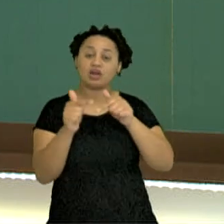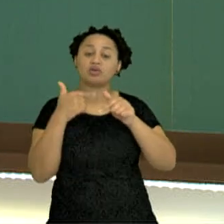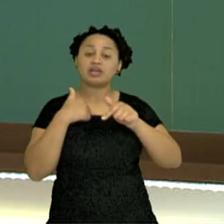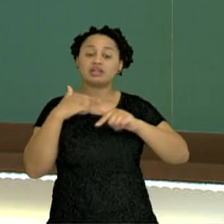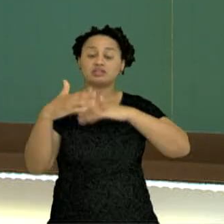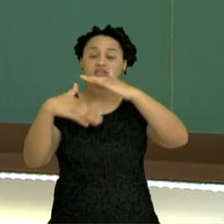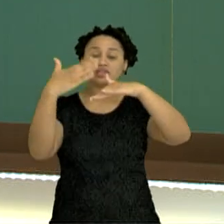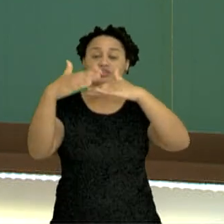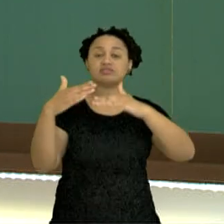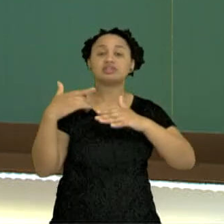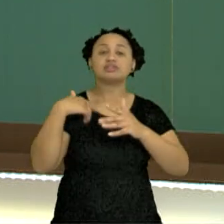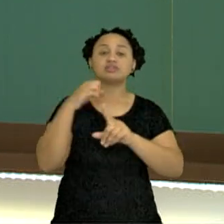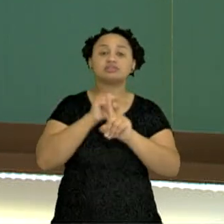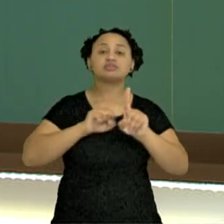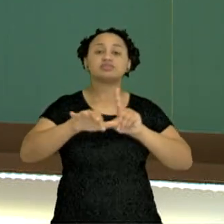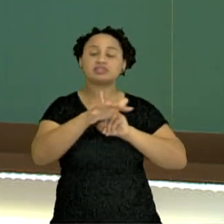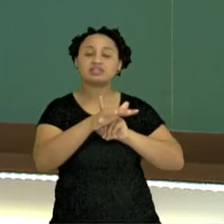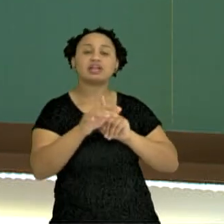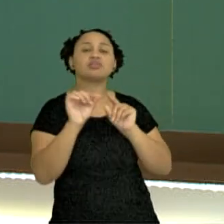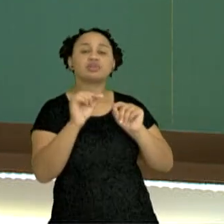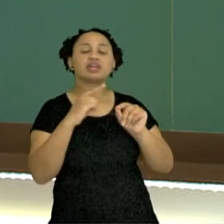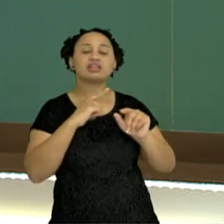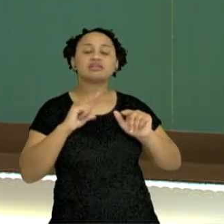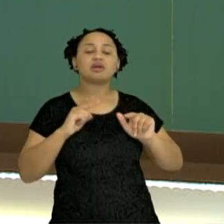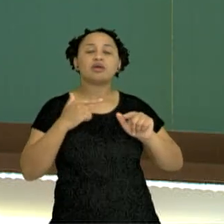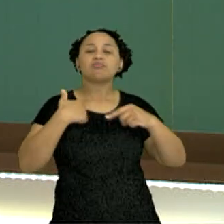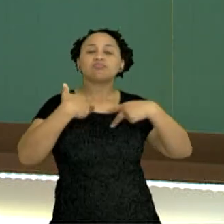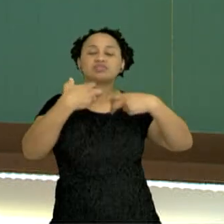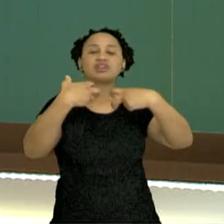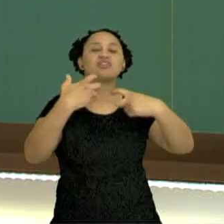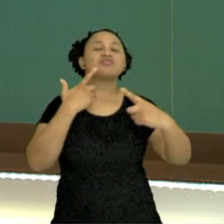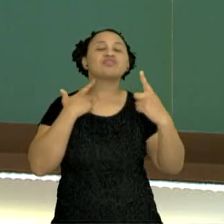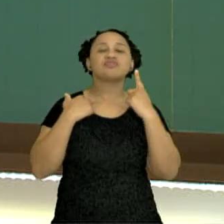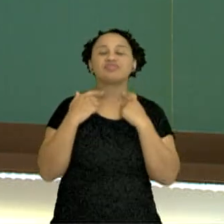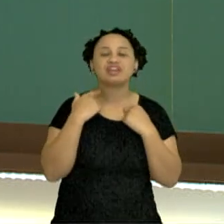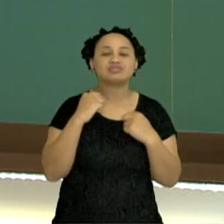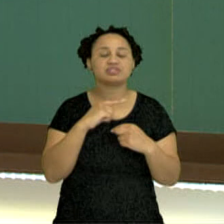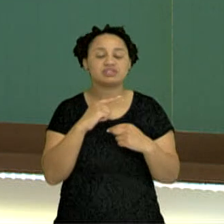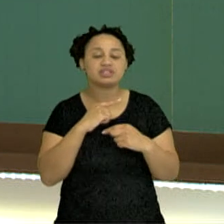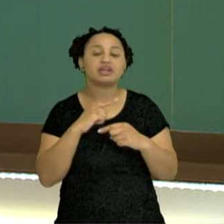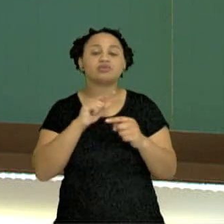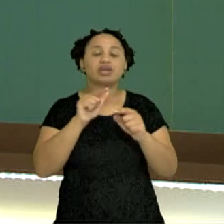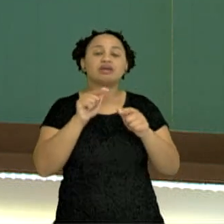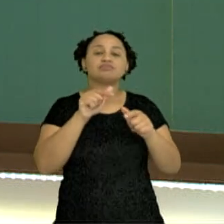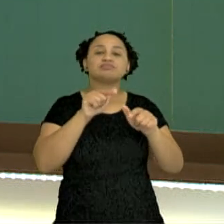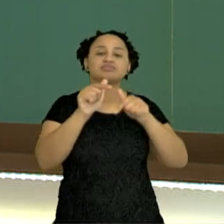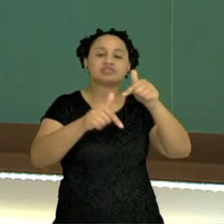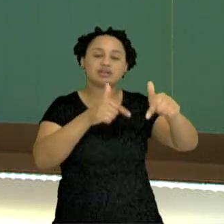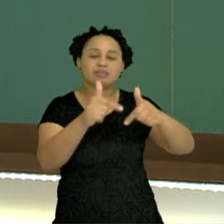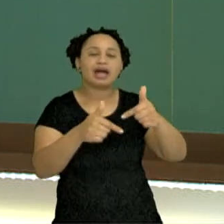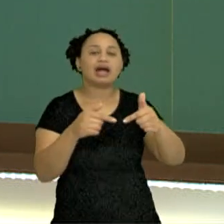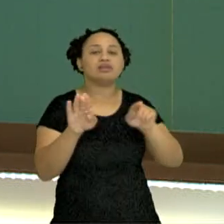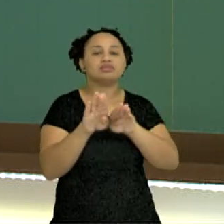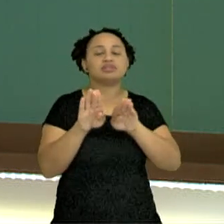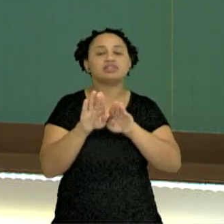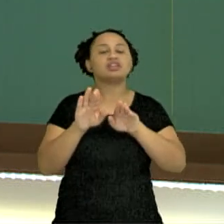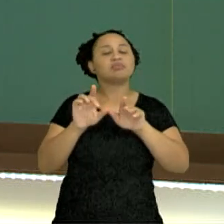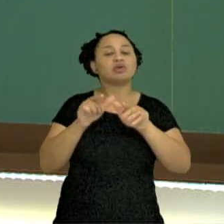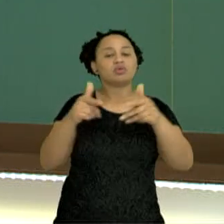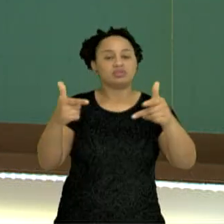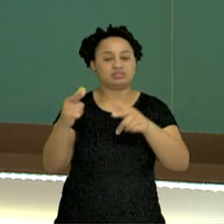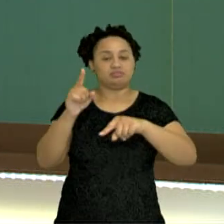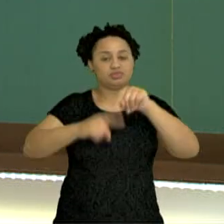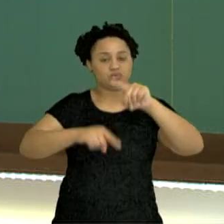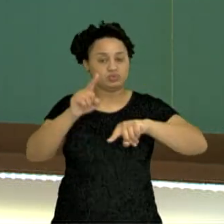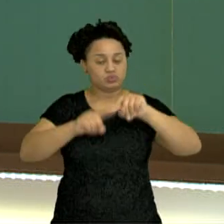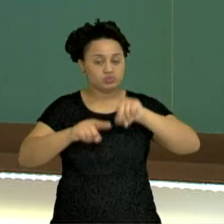nossa sociedade visando atender os nossos anseios, gerar bens de consumo, gerar bens duráveis, gerar itens que serão